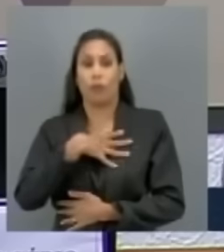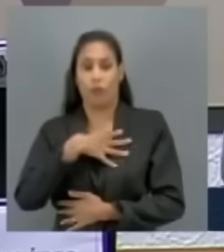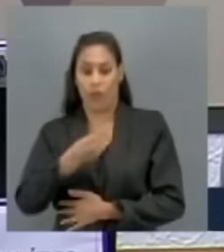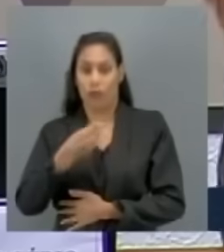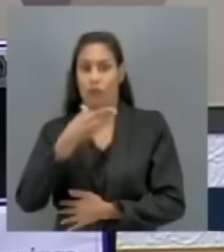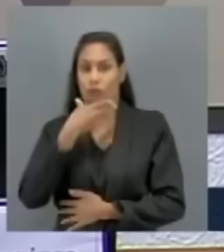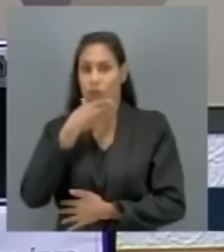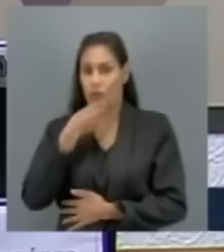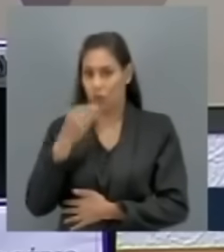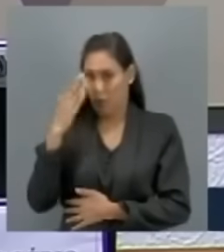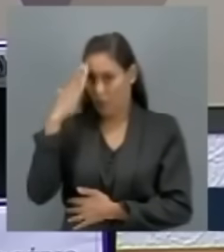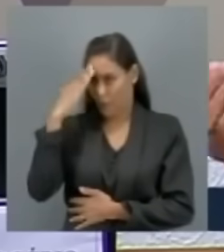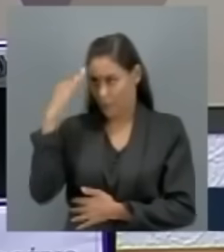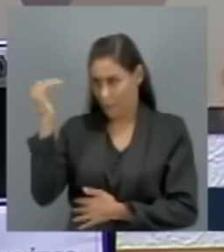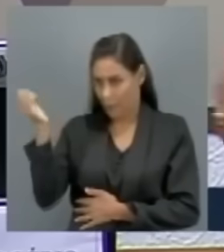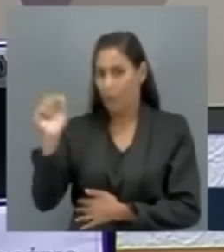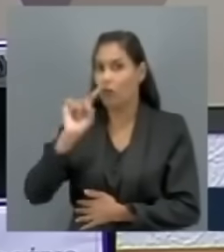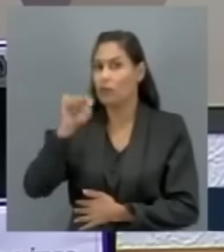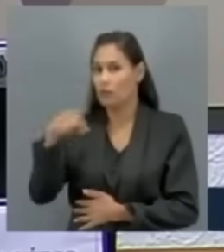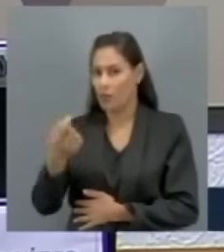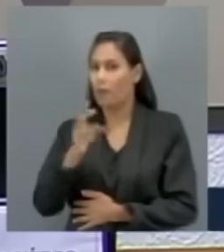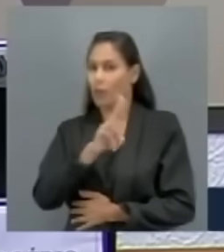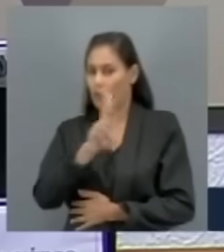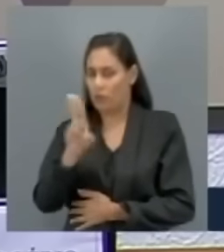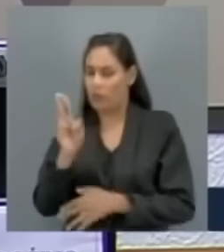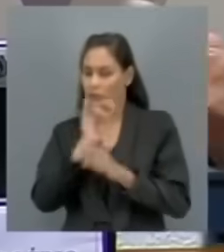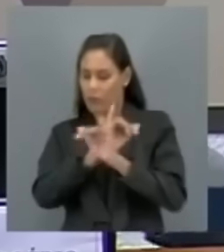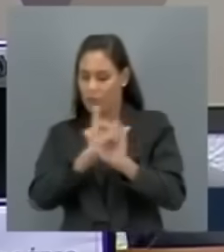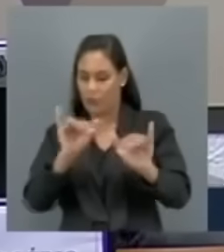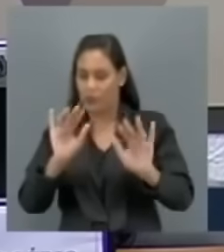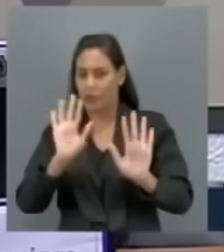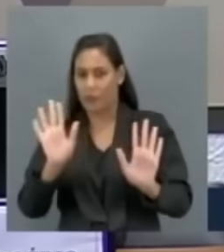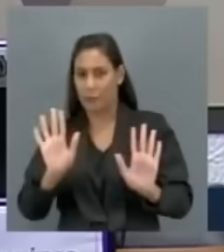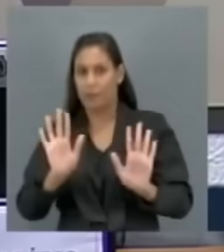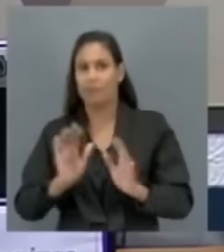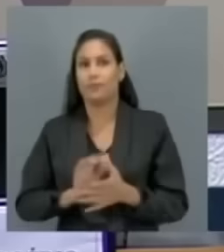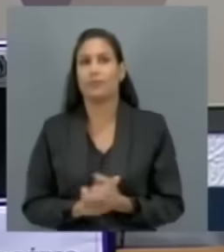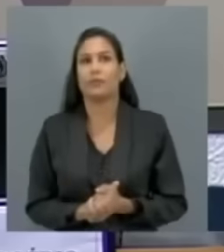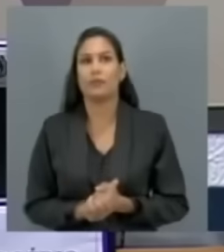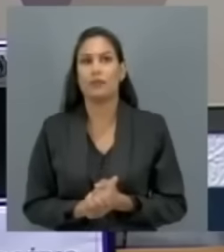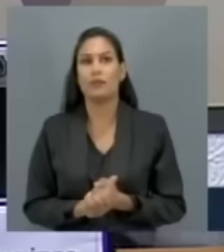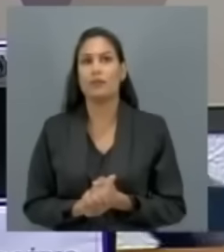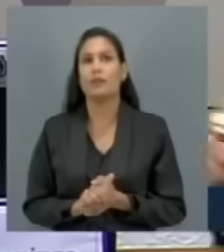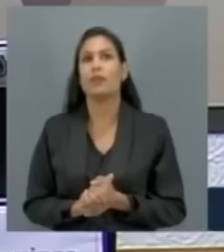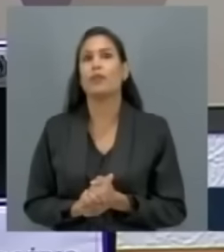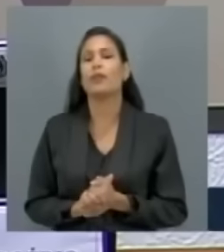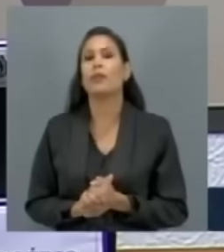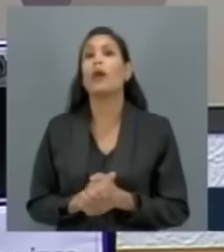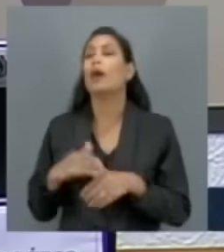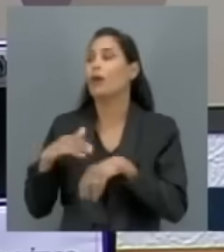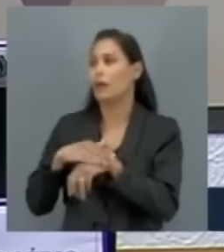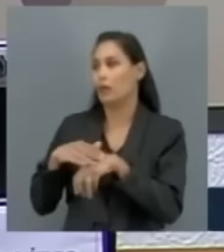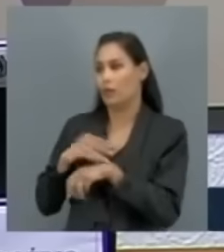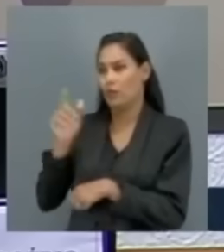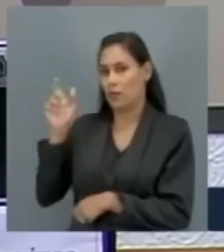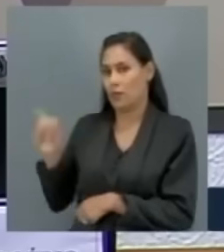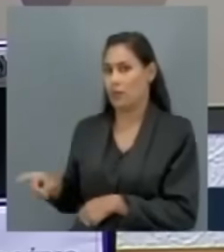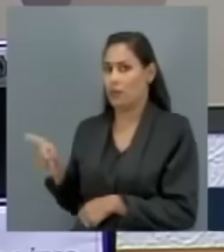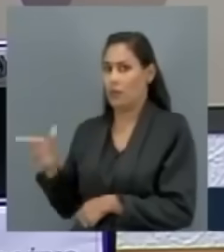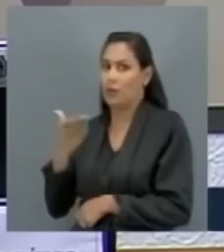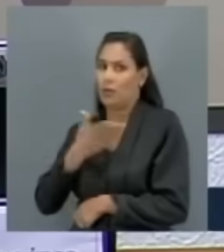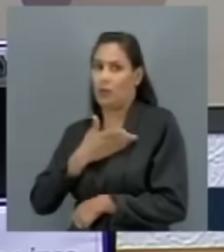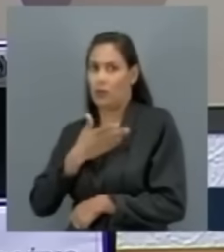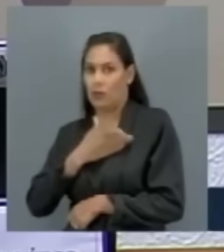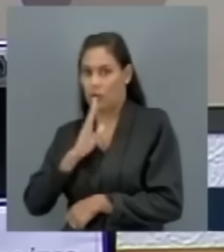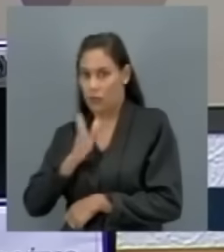depois eu contarei para vocês, não quero revelar aqui publicamente, e eu contei aqui para o meu irmão, senador Marcos Rogério, o filho dele foi